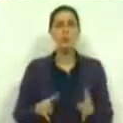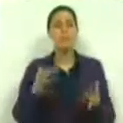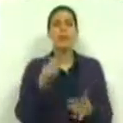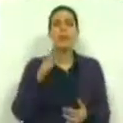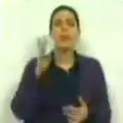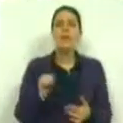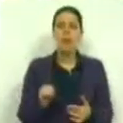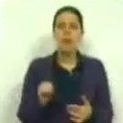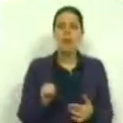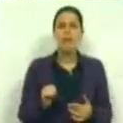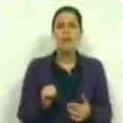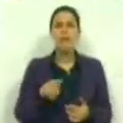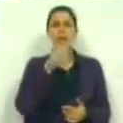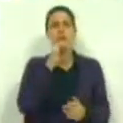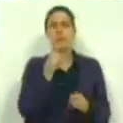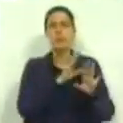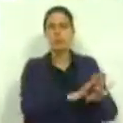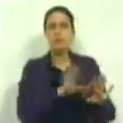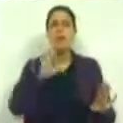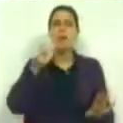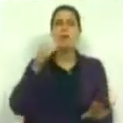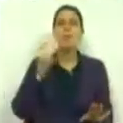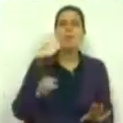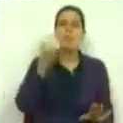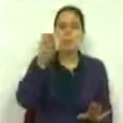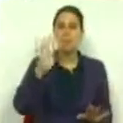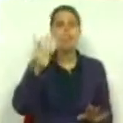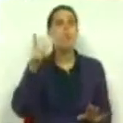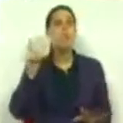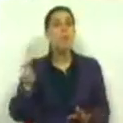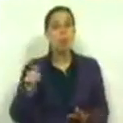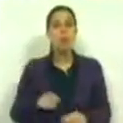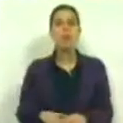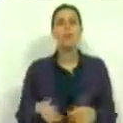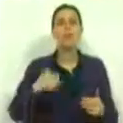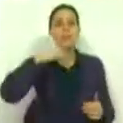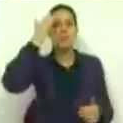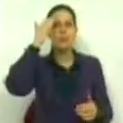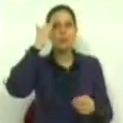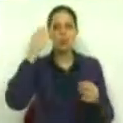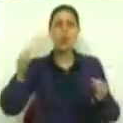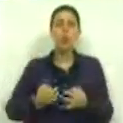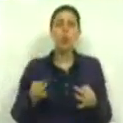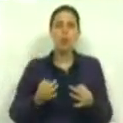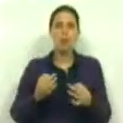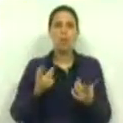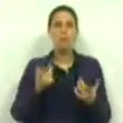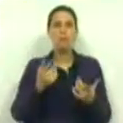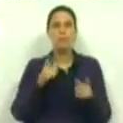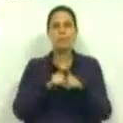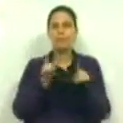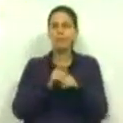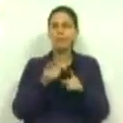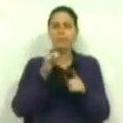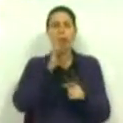Do Partido Socialista já falarei, mas do Partido Comunista e do Bloco de Esquerda eu julgo que houve a